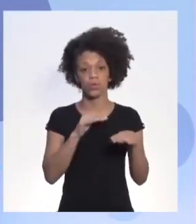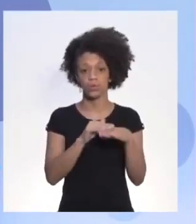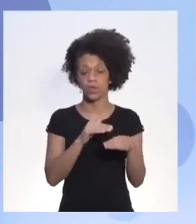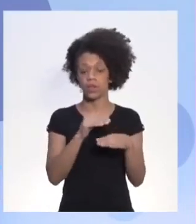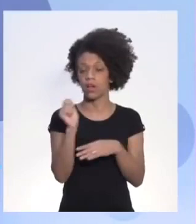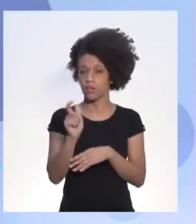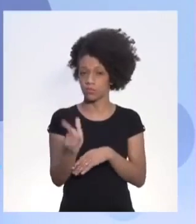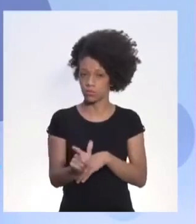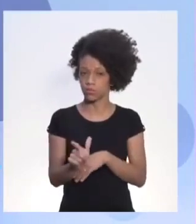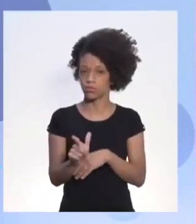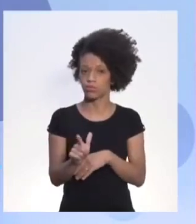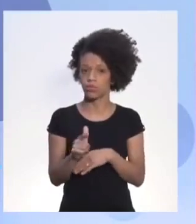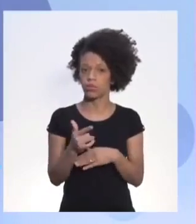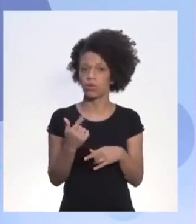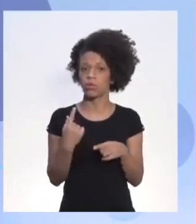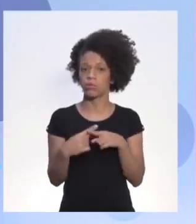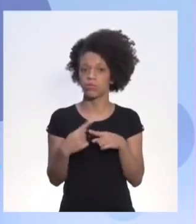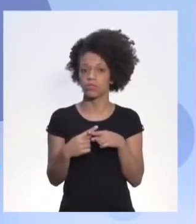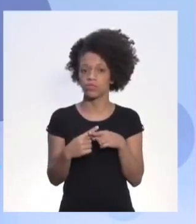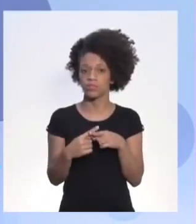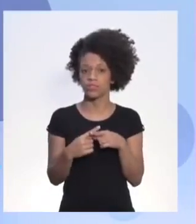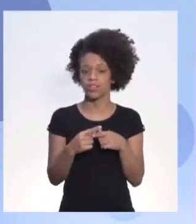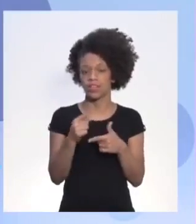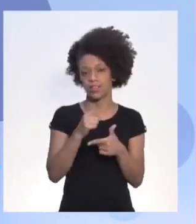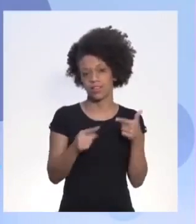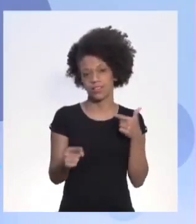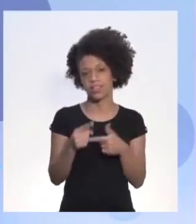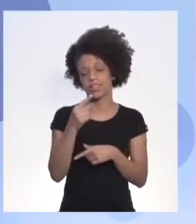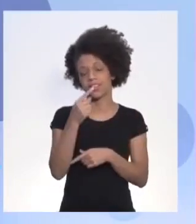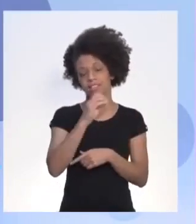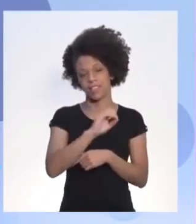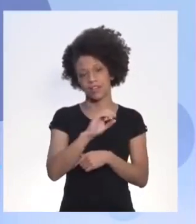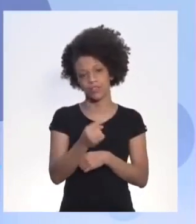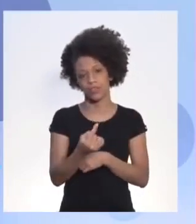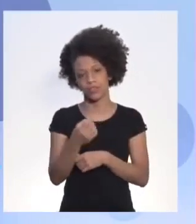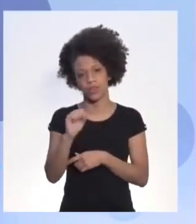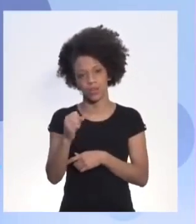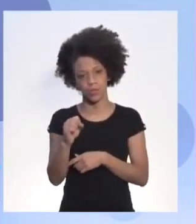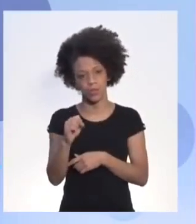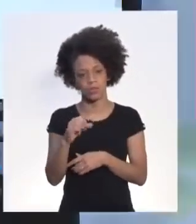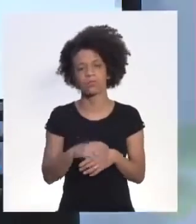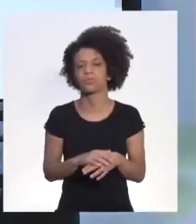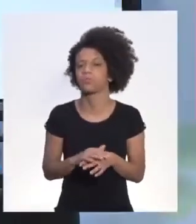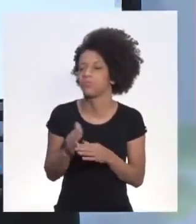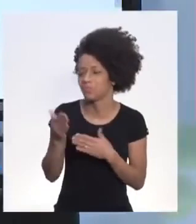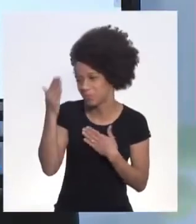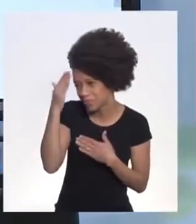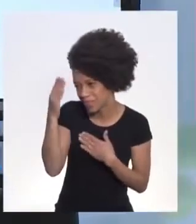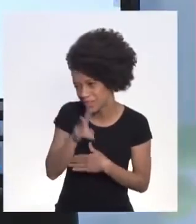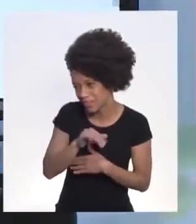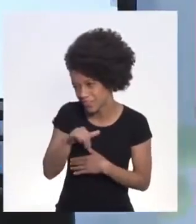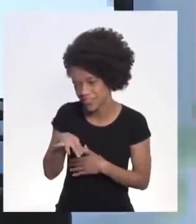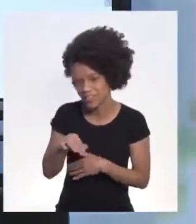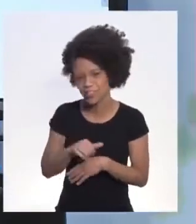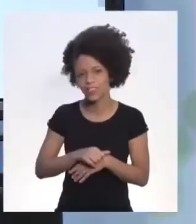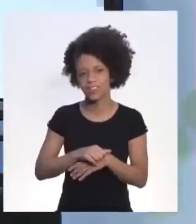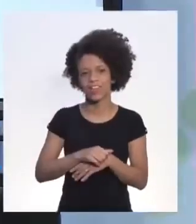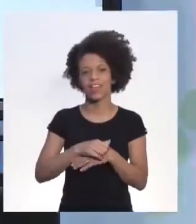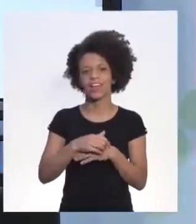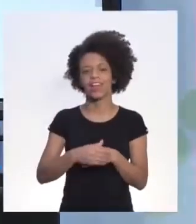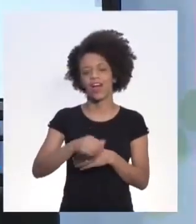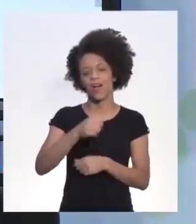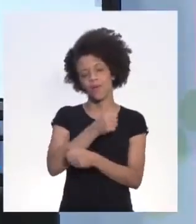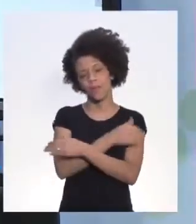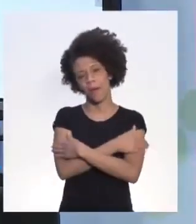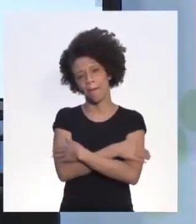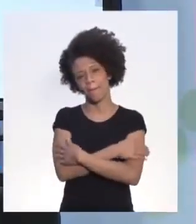azul, pois a divisão de ambos é 0,8. Obrigado, Vinícius. Boa, isso aí, Vinícius, o sobrinho da Alessandra aí, um